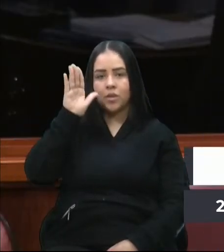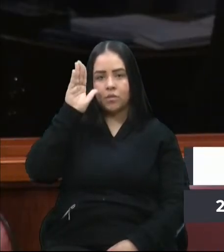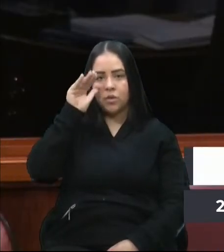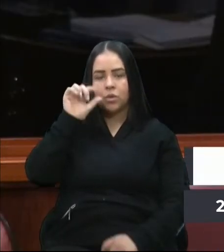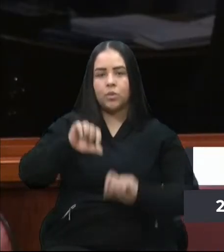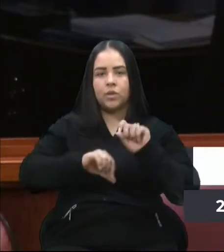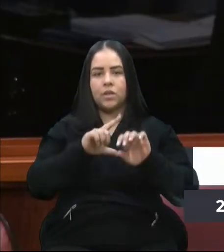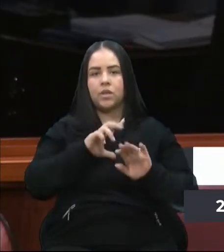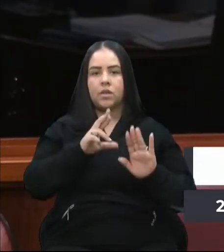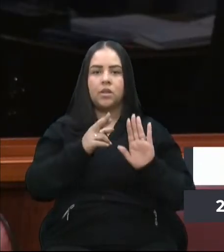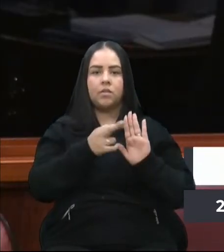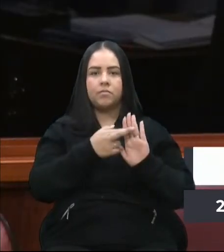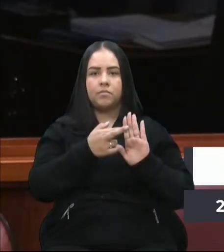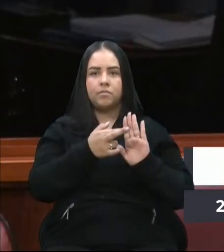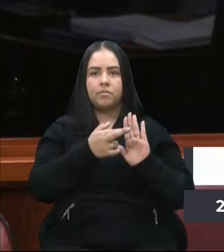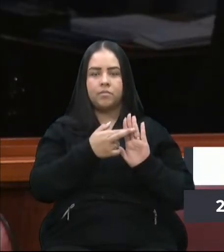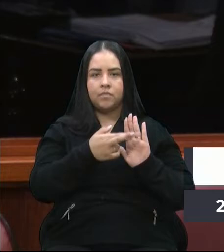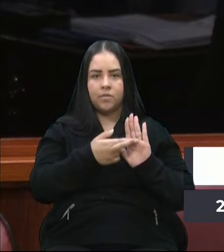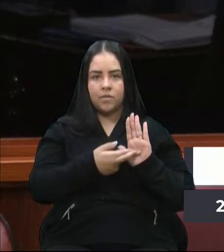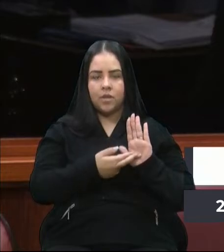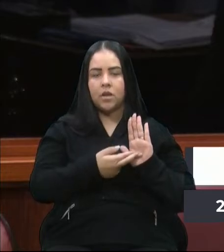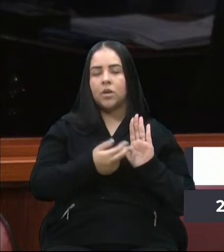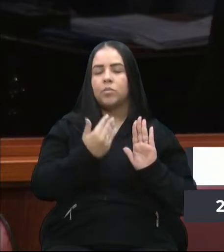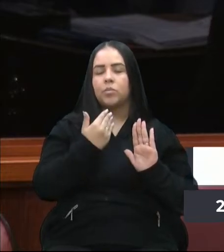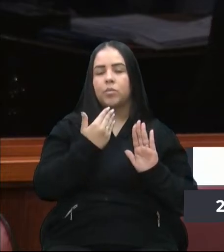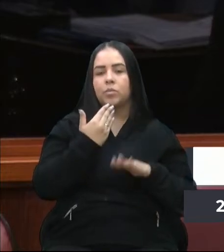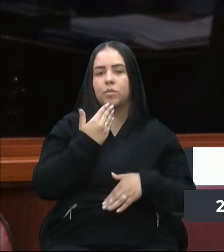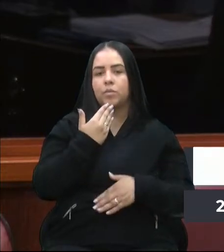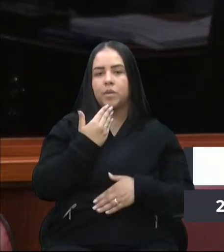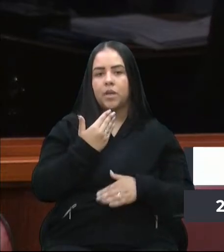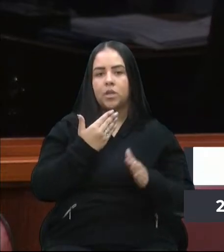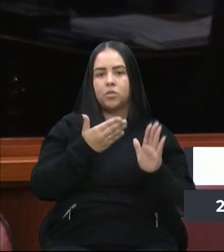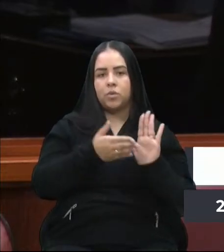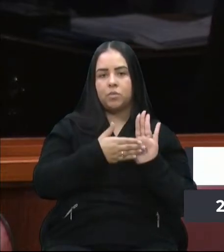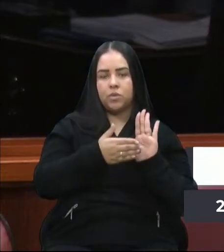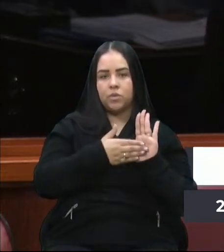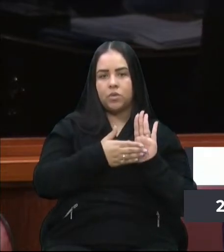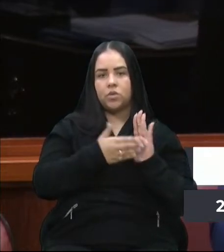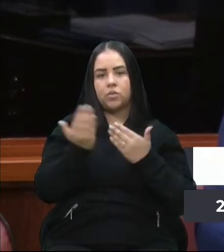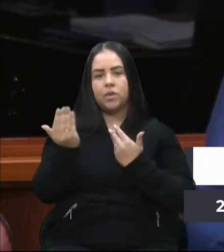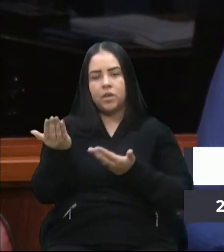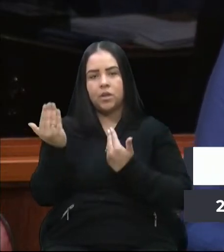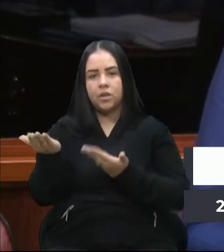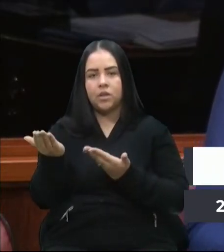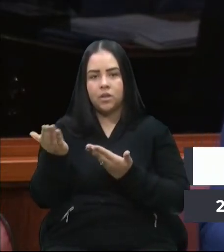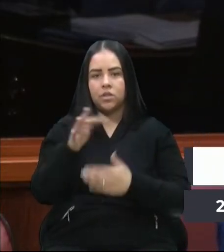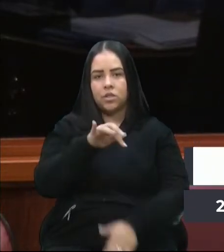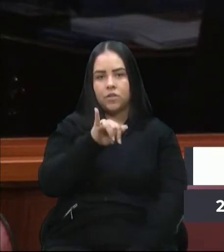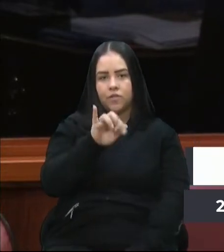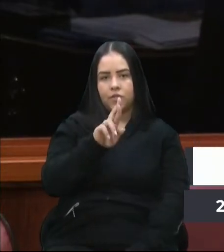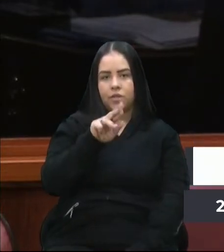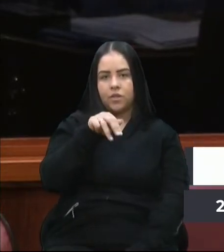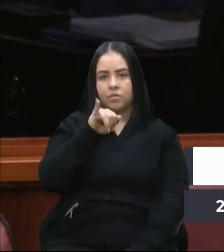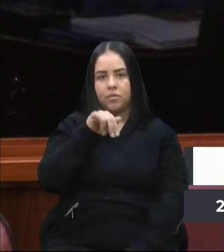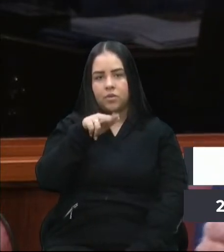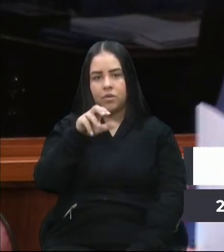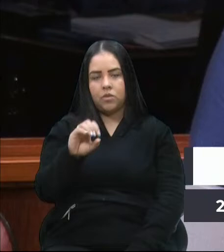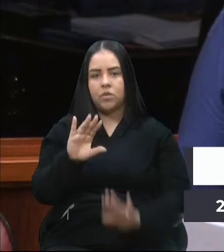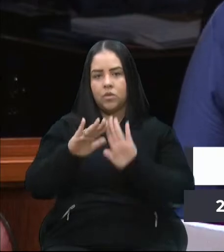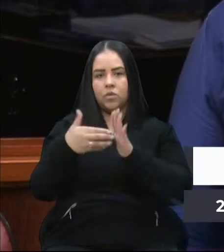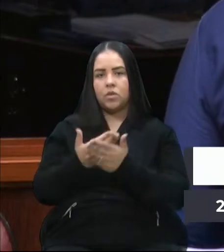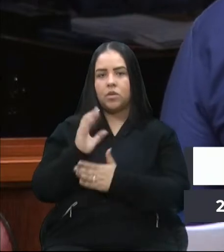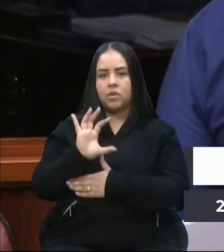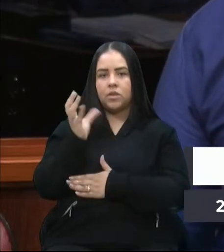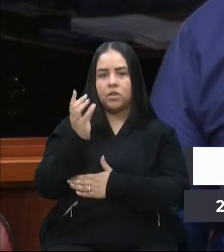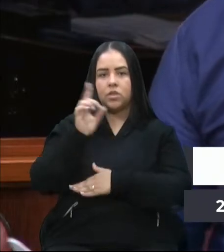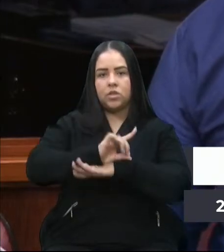disposições regimentais, propõem a homenagem de 50 anos à Escola Municipal de Ensino Fundamental Firmino Ferronato, a ser realizada no